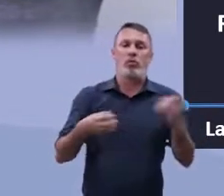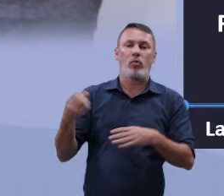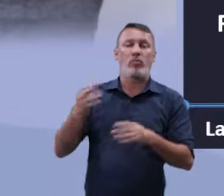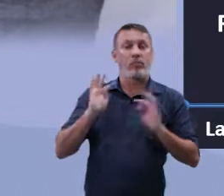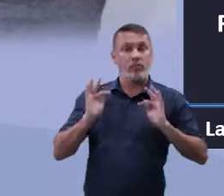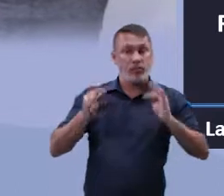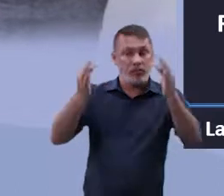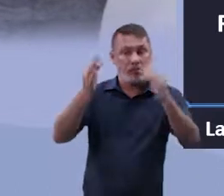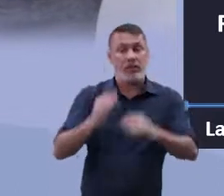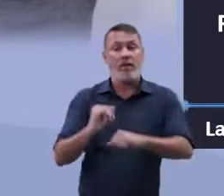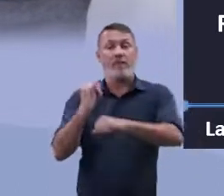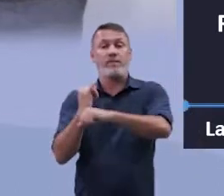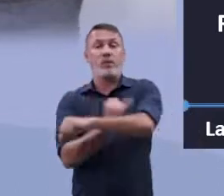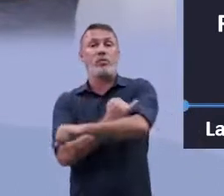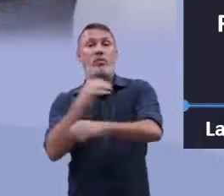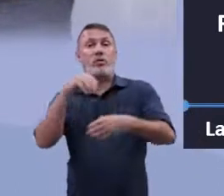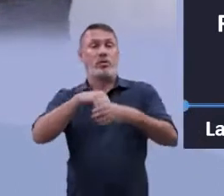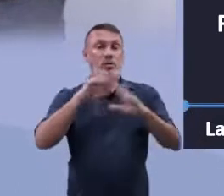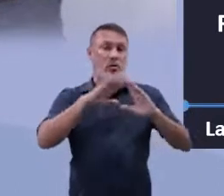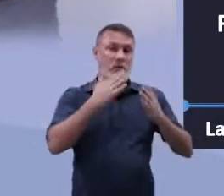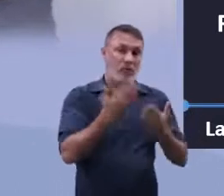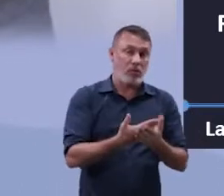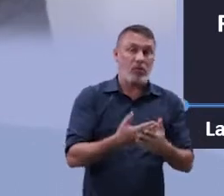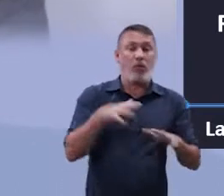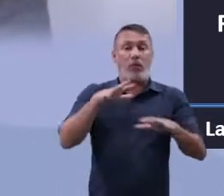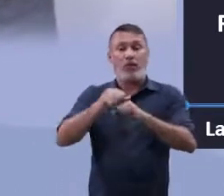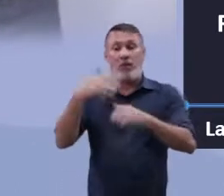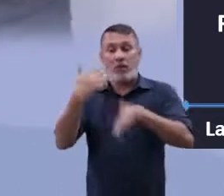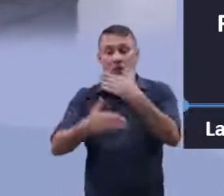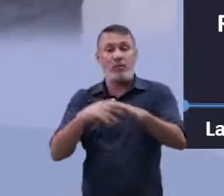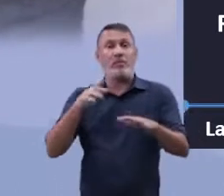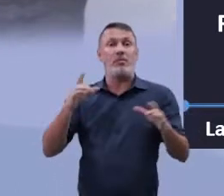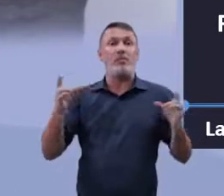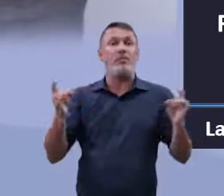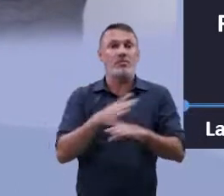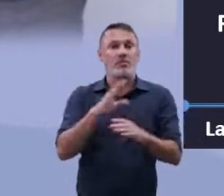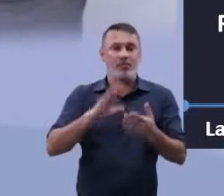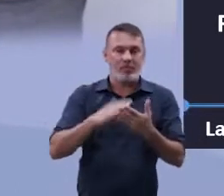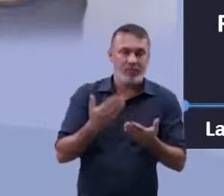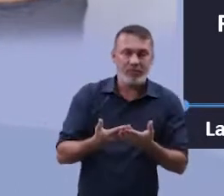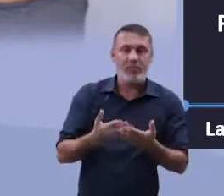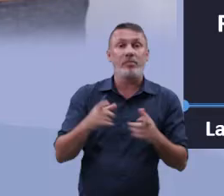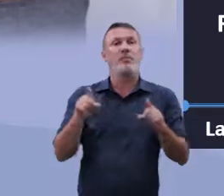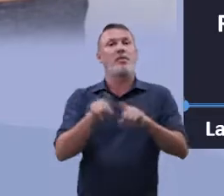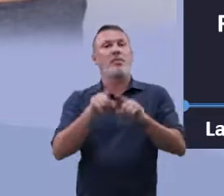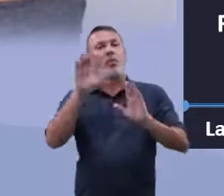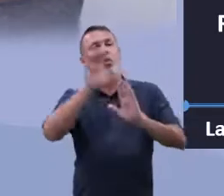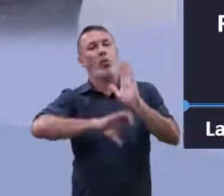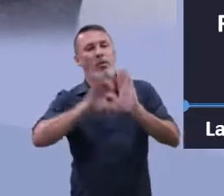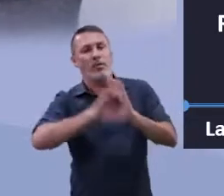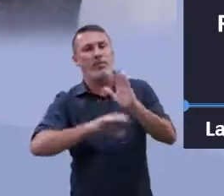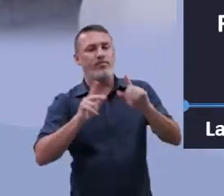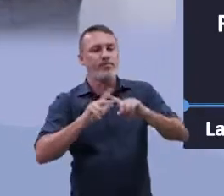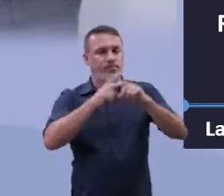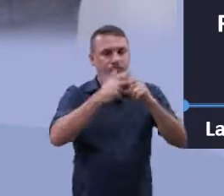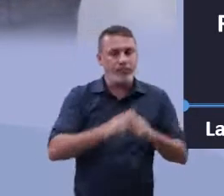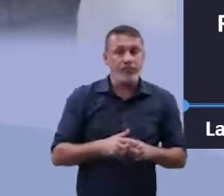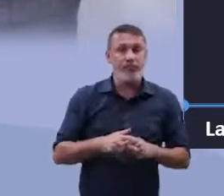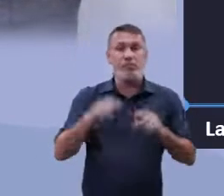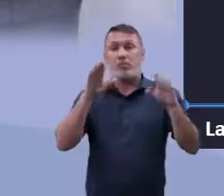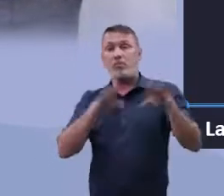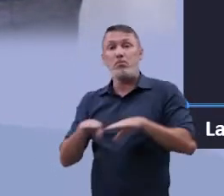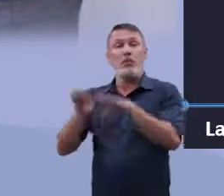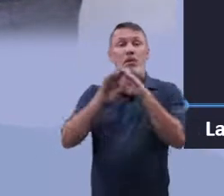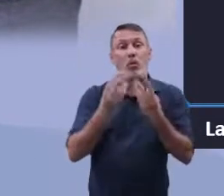das escolas, formação continuada do docente, né, reformas curriculares, padrão de qualidade que seja o mesmo